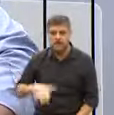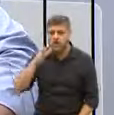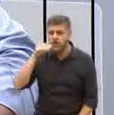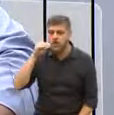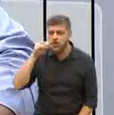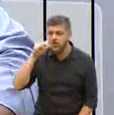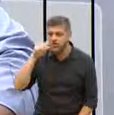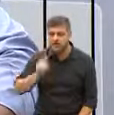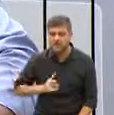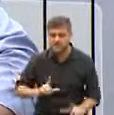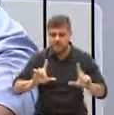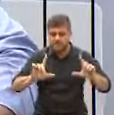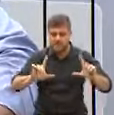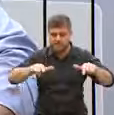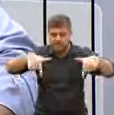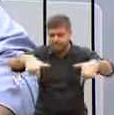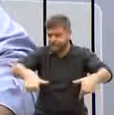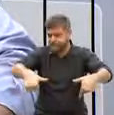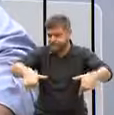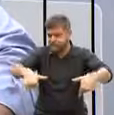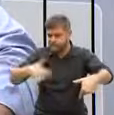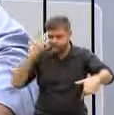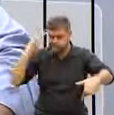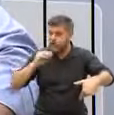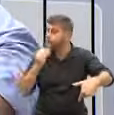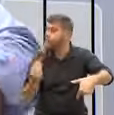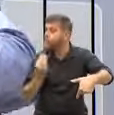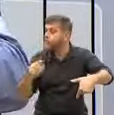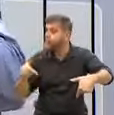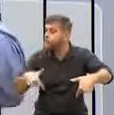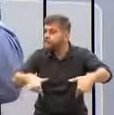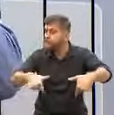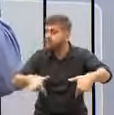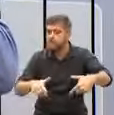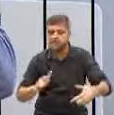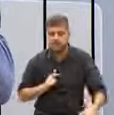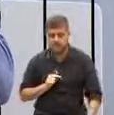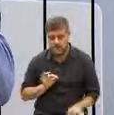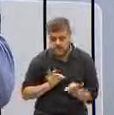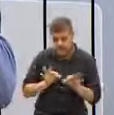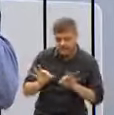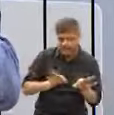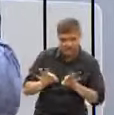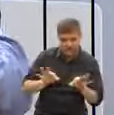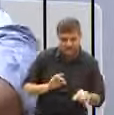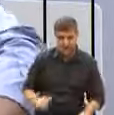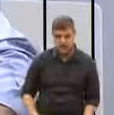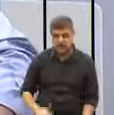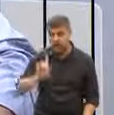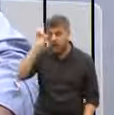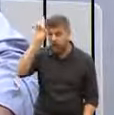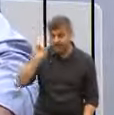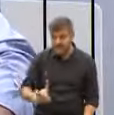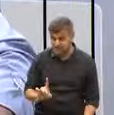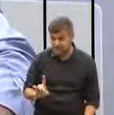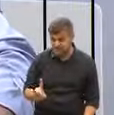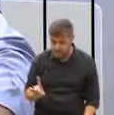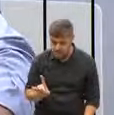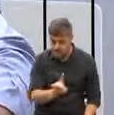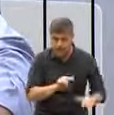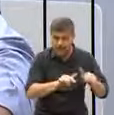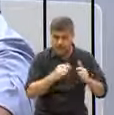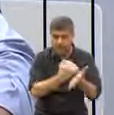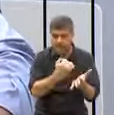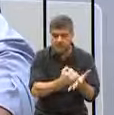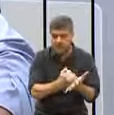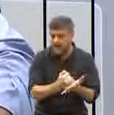para colocar o braille, ele põe de cabeça para baixo porque ele não sabe. E a gente colocar esse deficiente no emprego, porque ele é